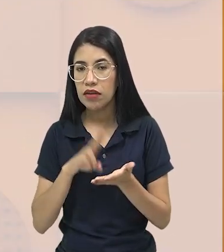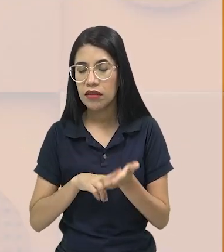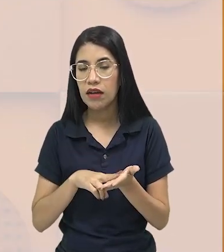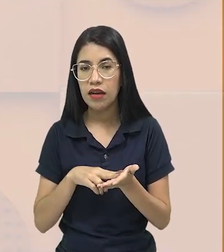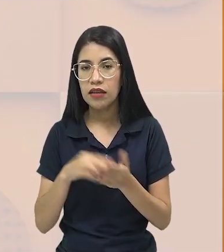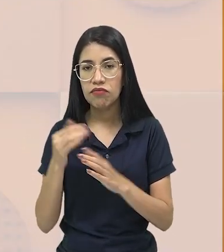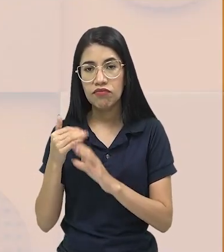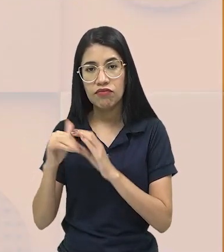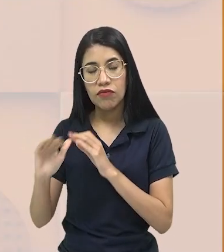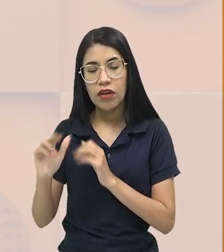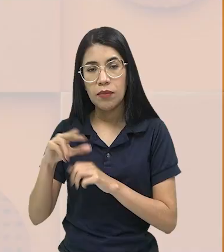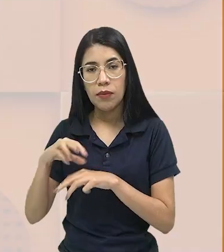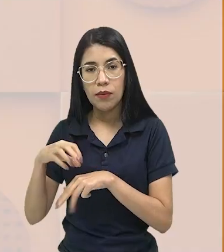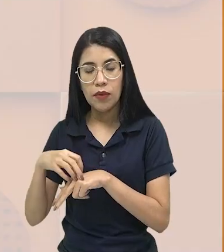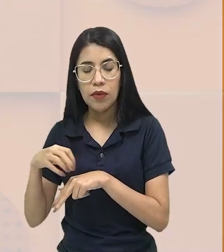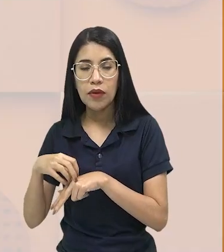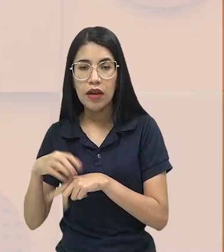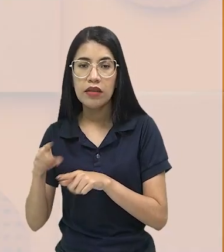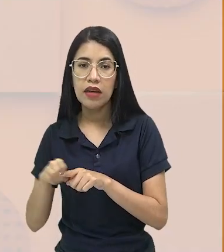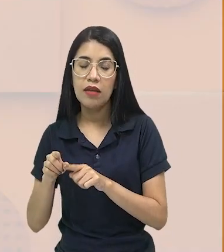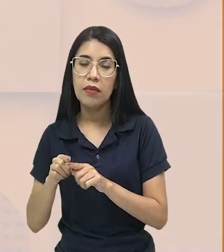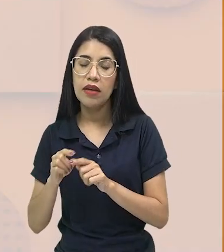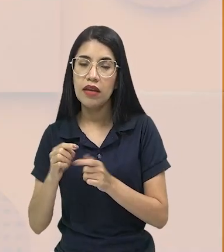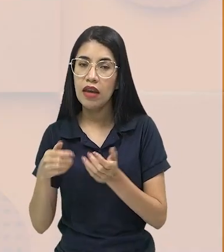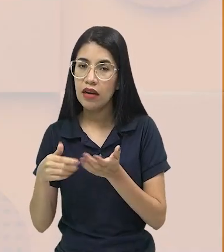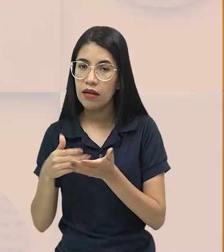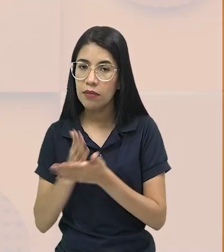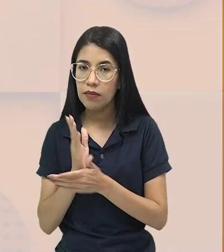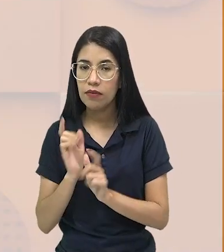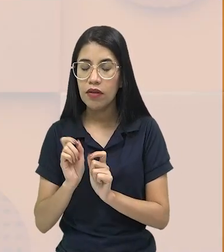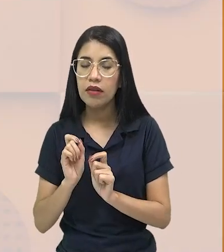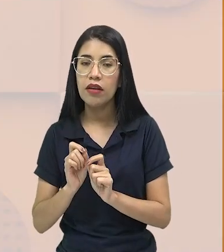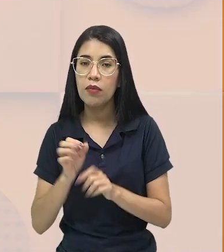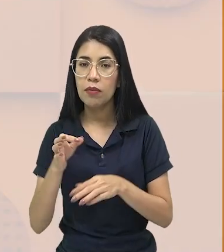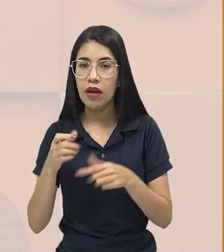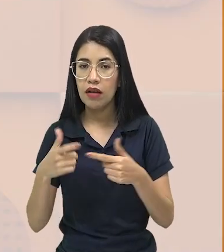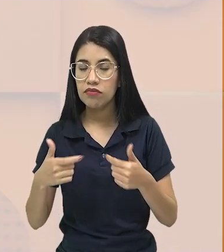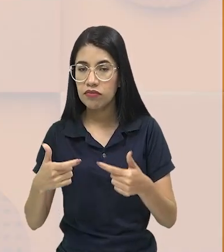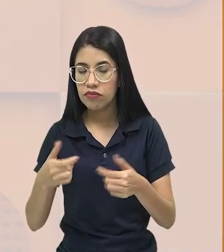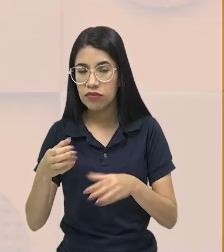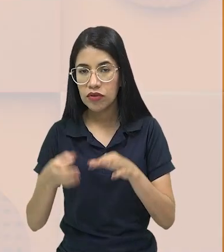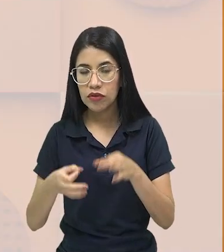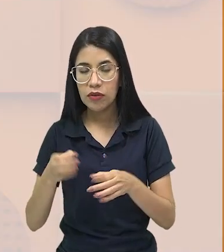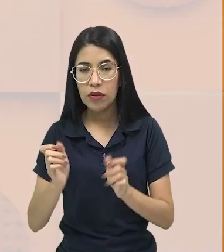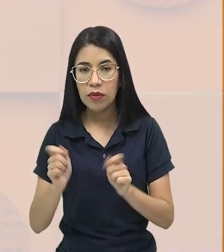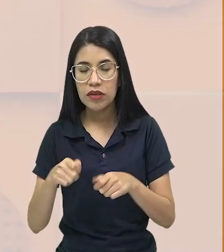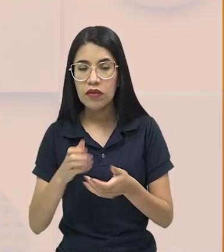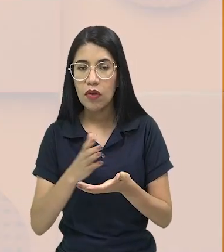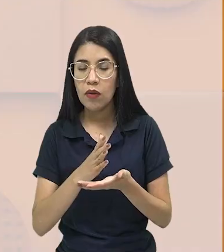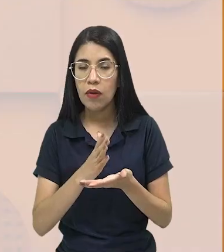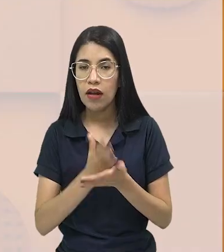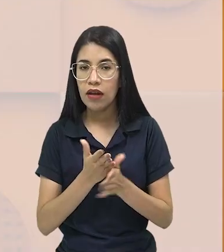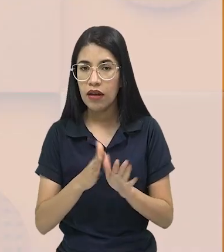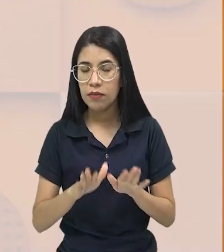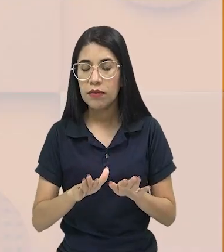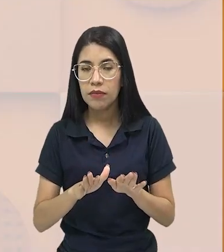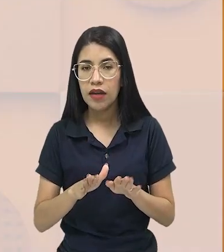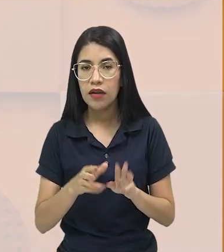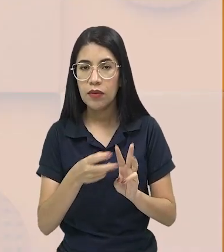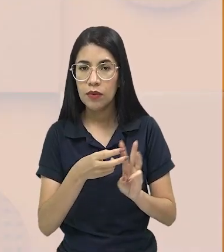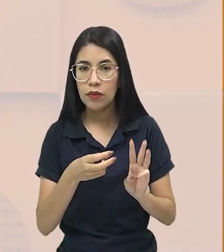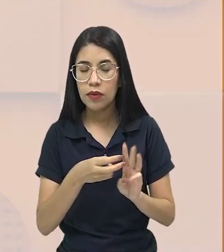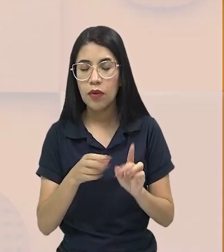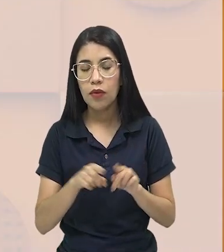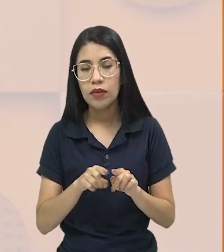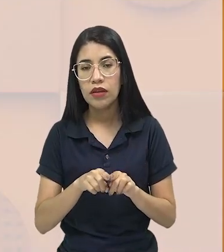estava aprovada ali, então, uma expedição de guerra justa para simplesmente exterminar ou também reduzi-los à situação